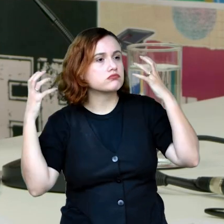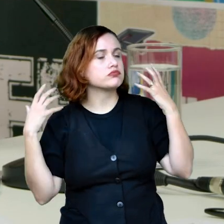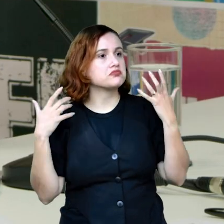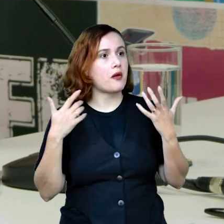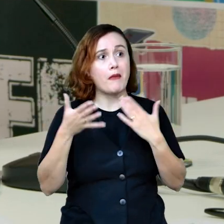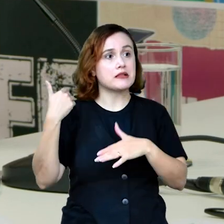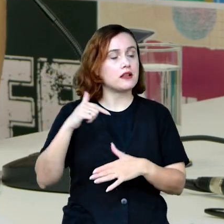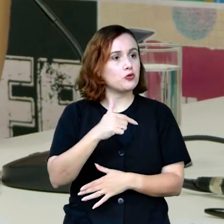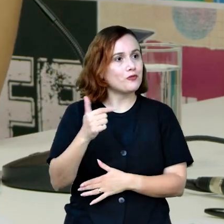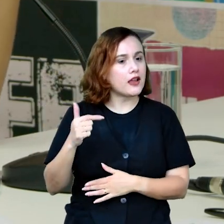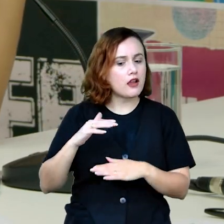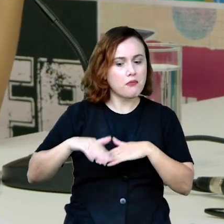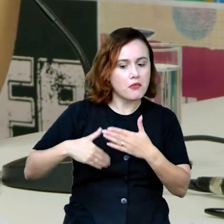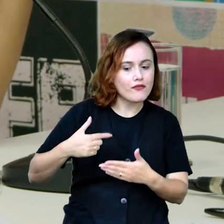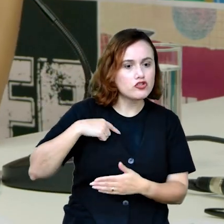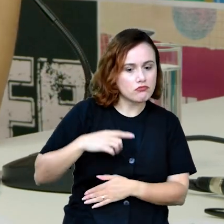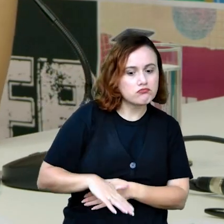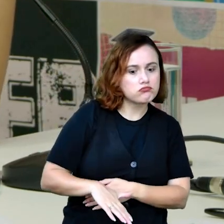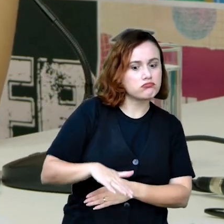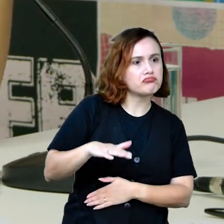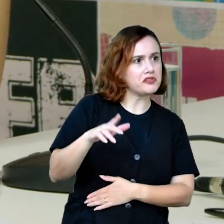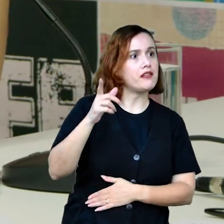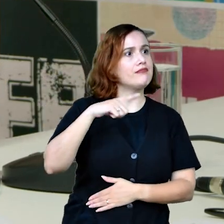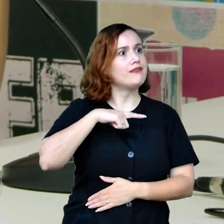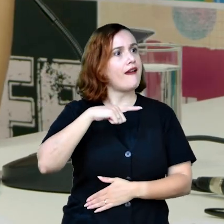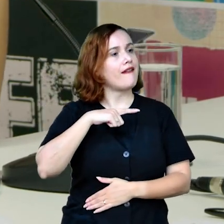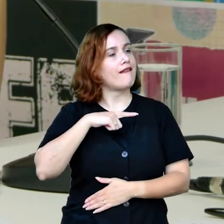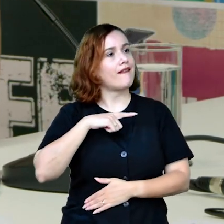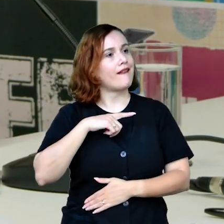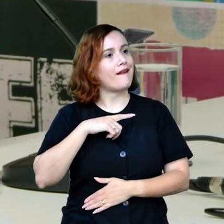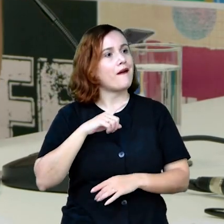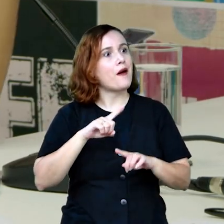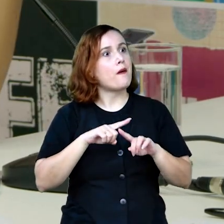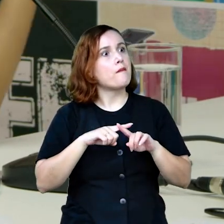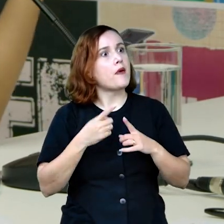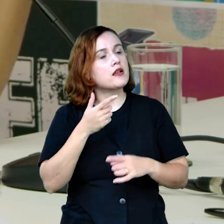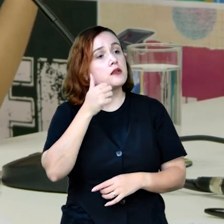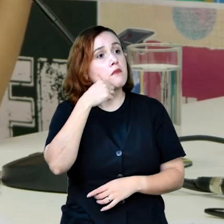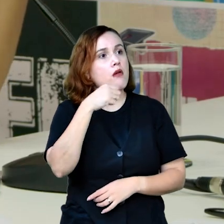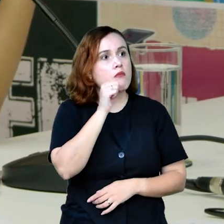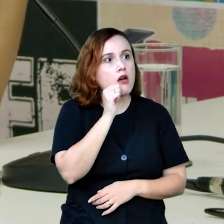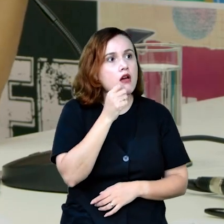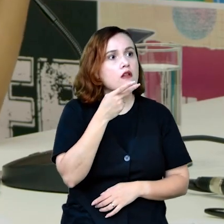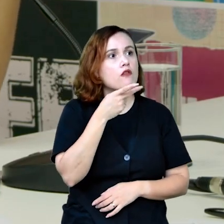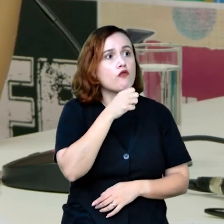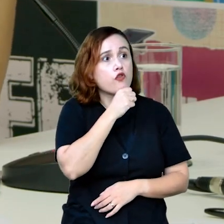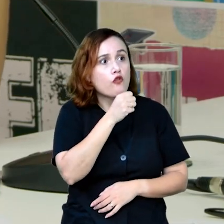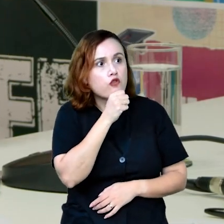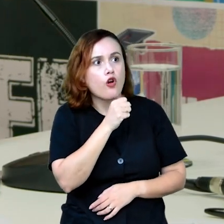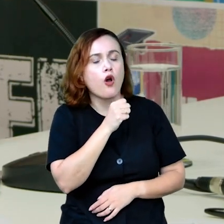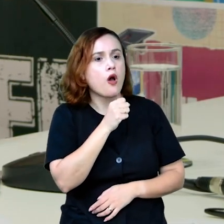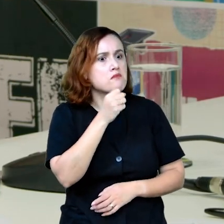como... E minha mãe fala, minha avó fala, como era ainda mais difícil na época delas. Tinha que dar o jeito, né? Tinha que correr atrás,